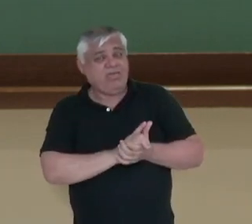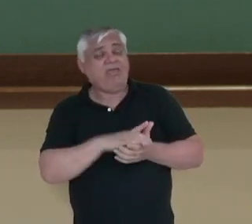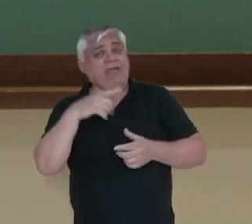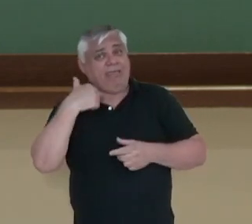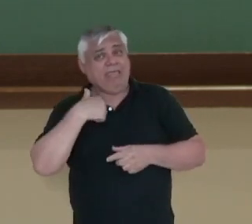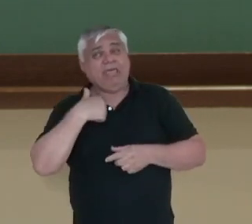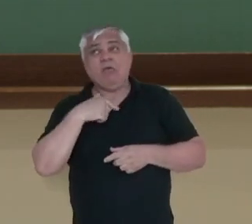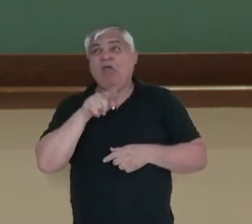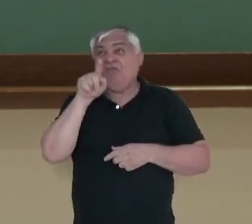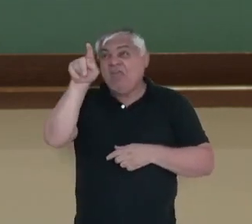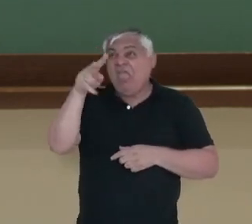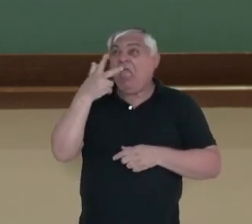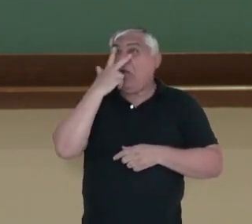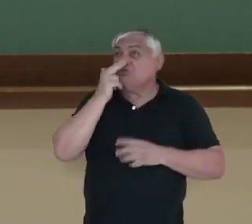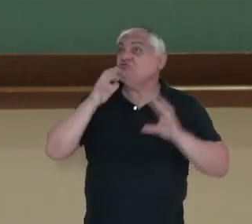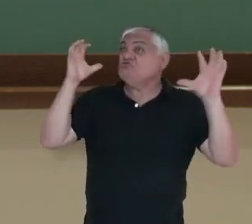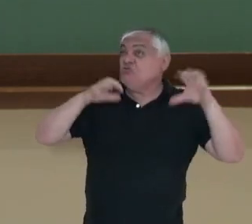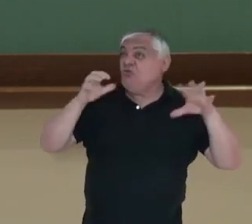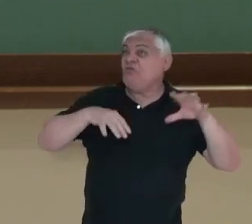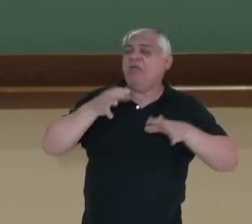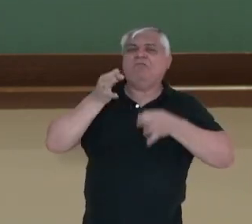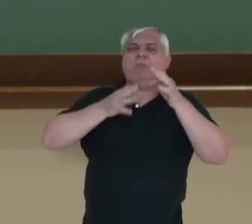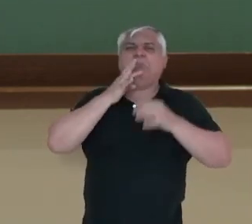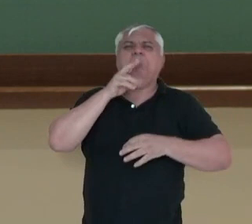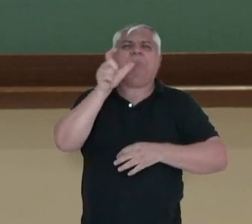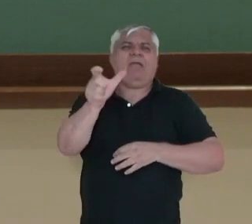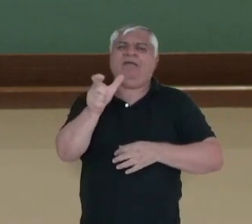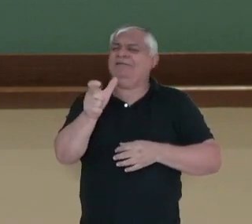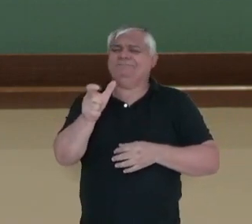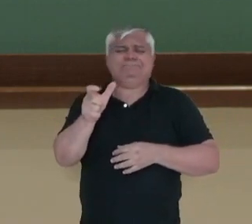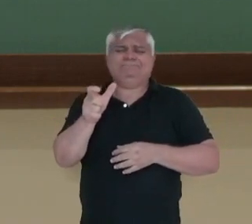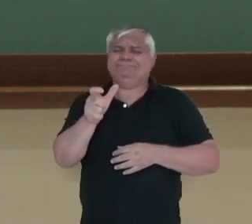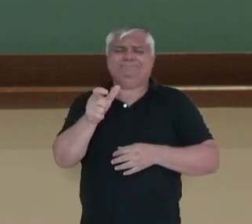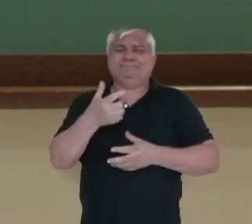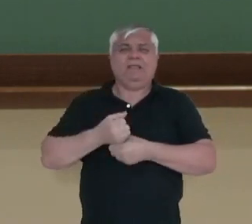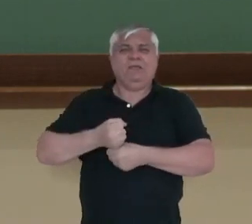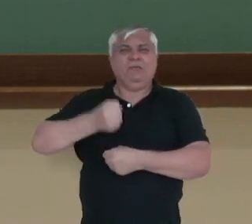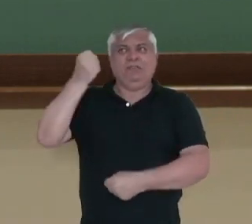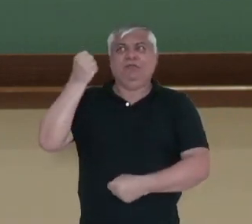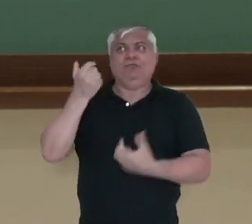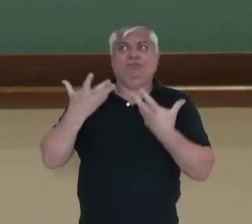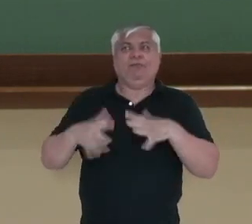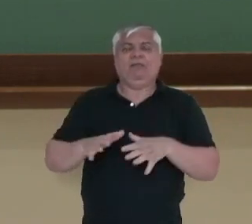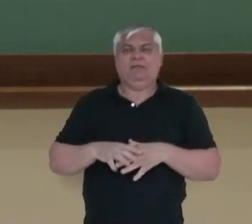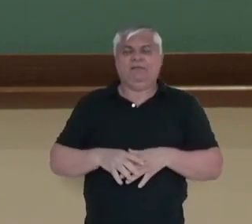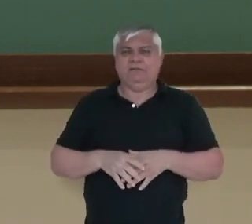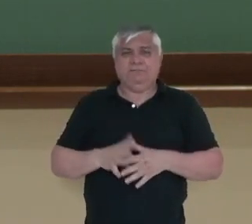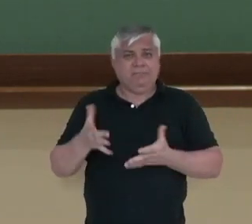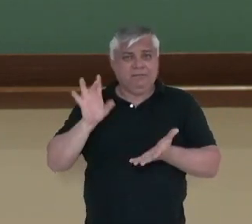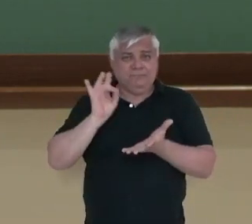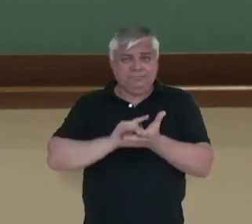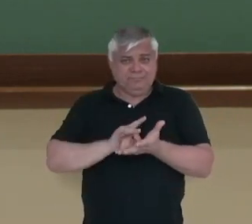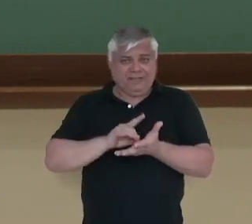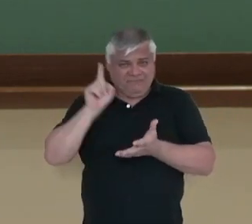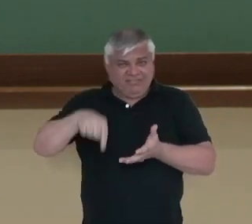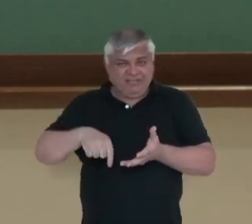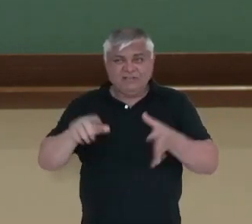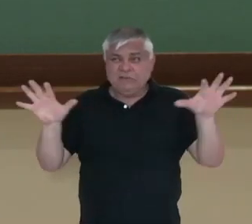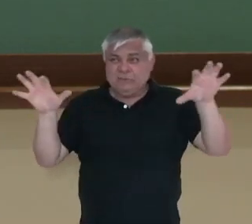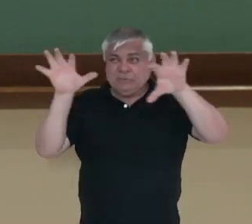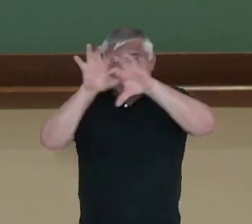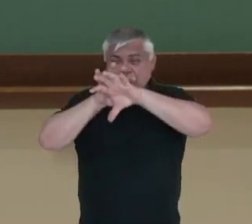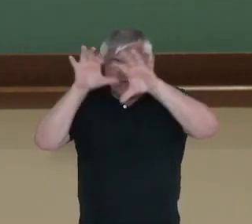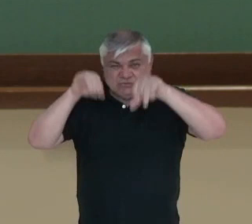levada a acreditar que vai chover, saio com meu guarda-chuva, não quero me molhar, mas nem sempre isso se confirma. Logo, de